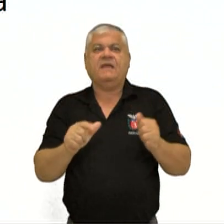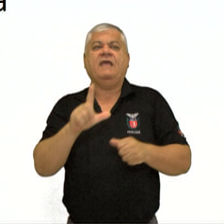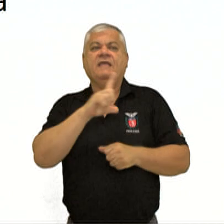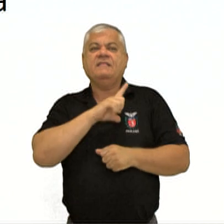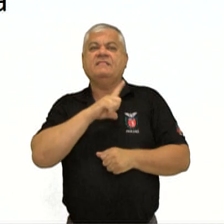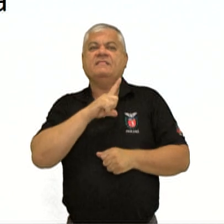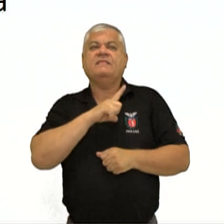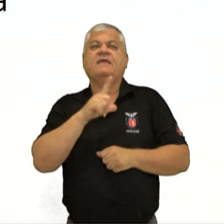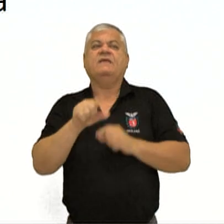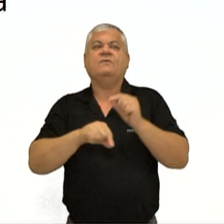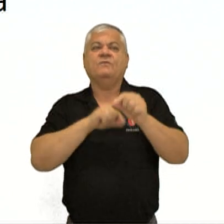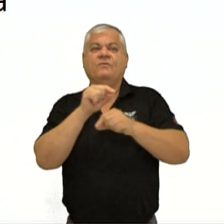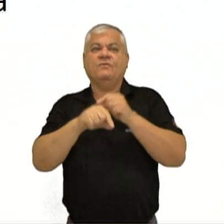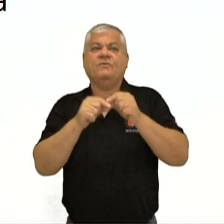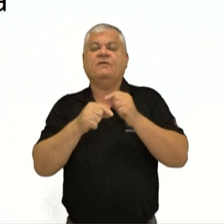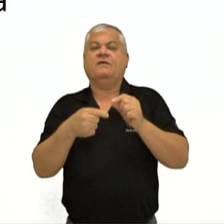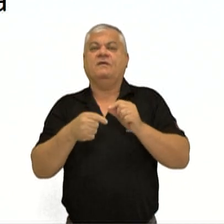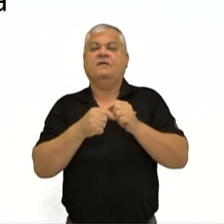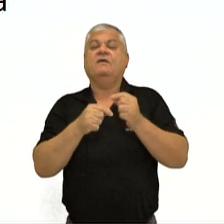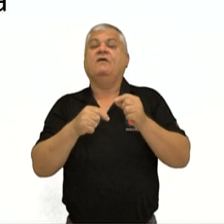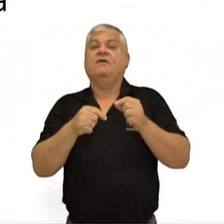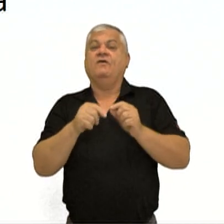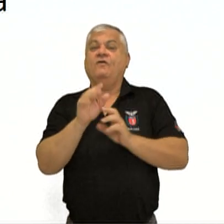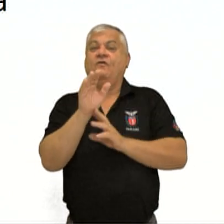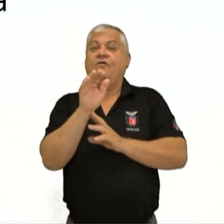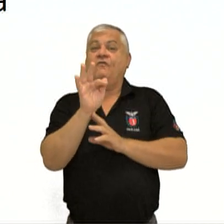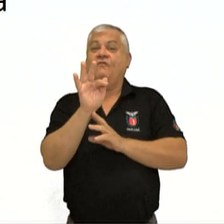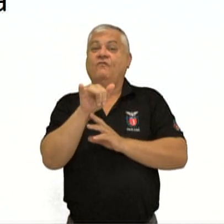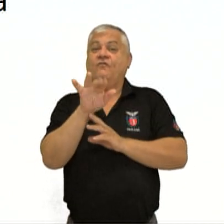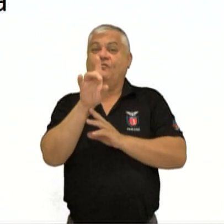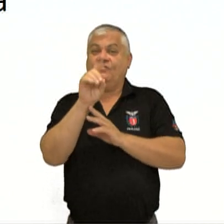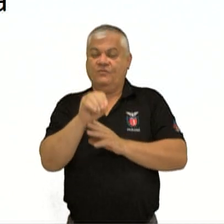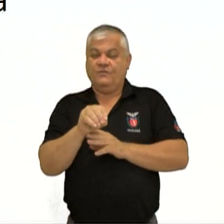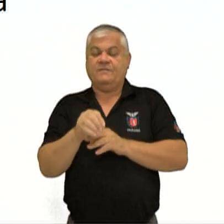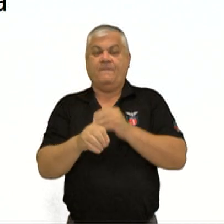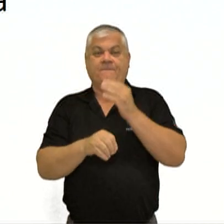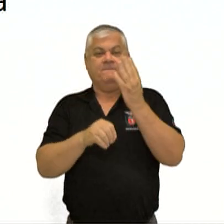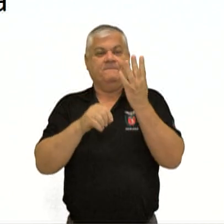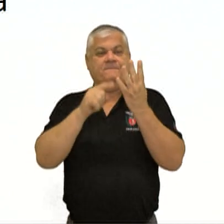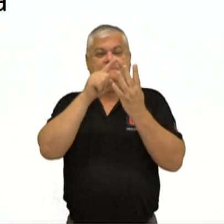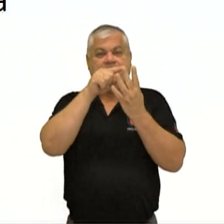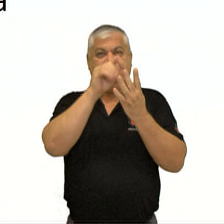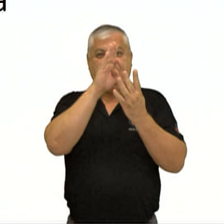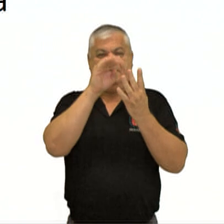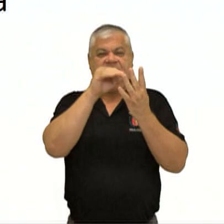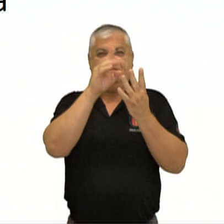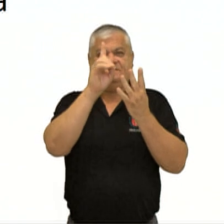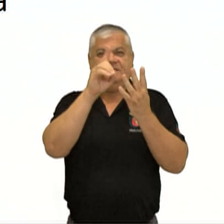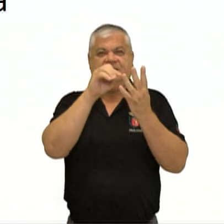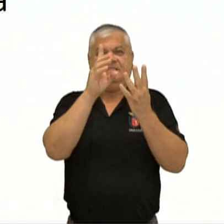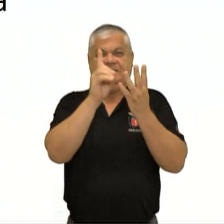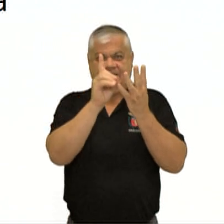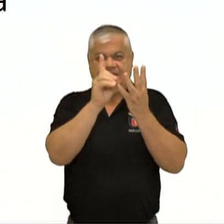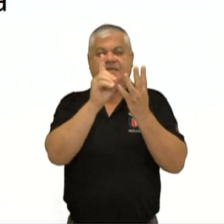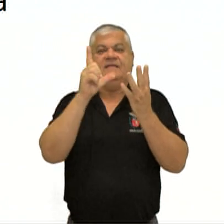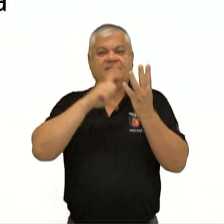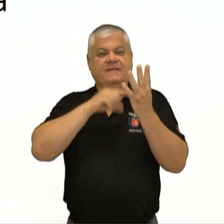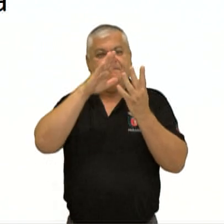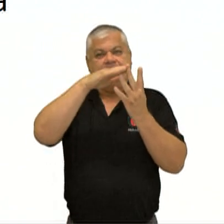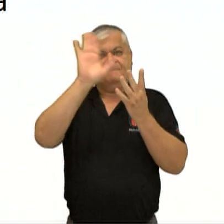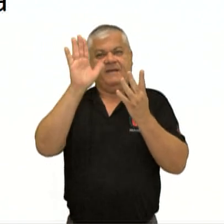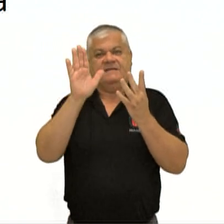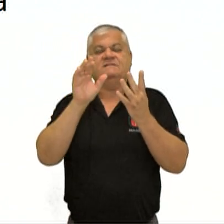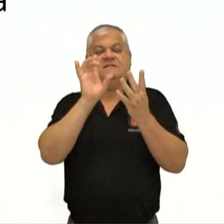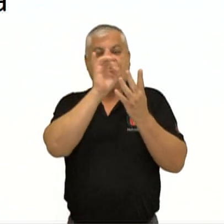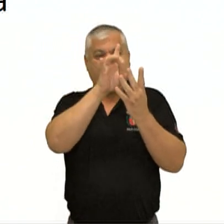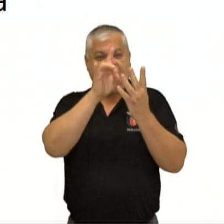a formação de corpo de fundo. Nesse caso, os tubos B, C e D têm mais do que 2,5 gramas de sal em cada